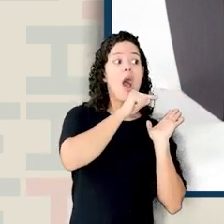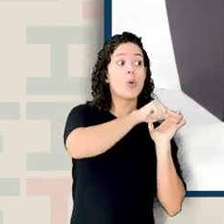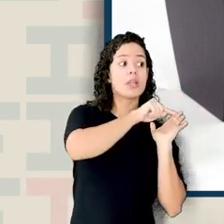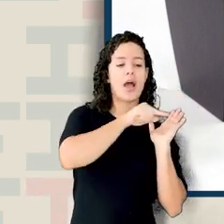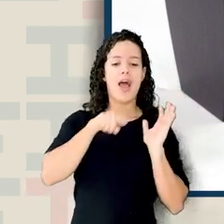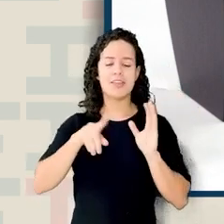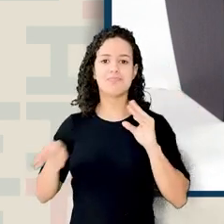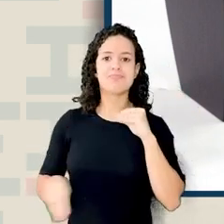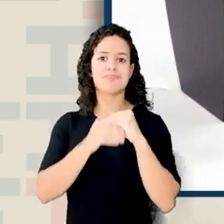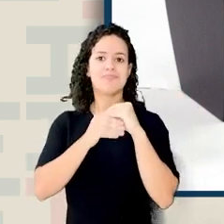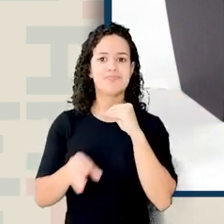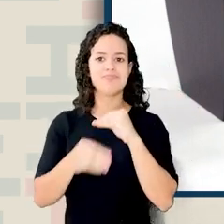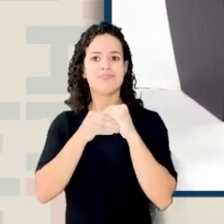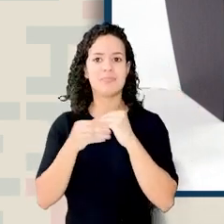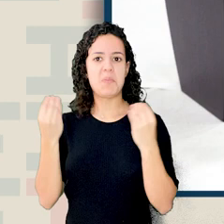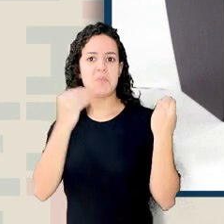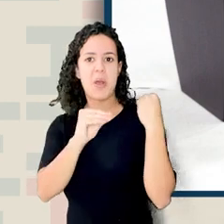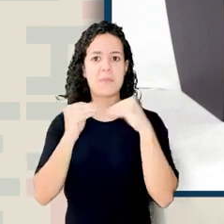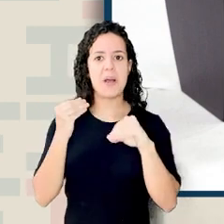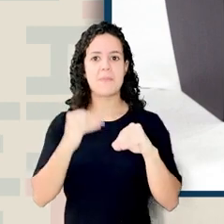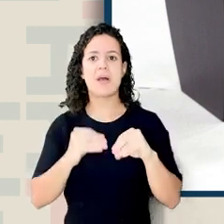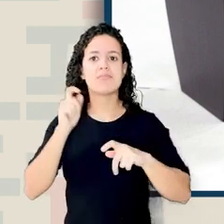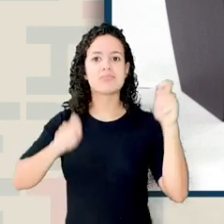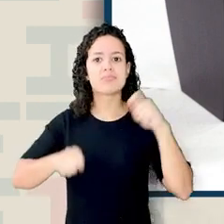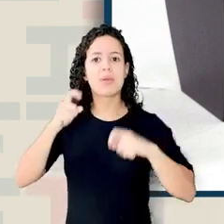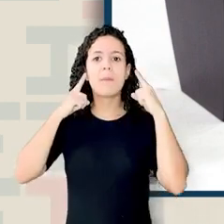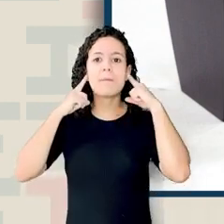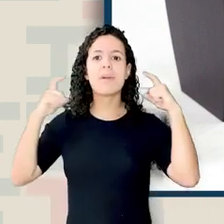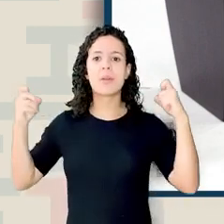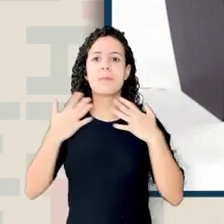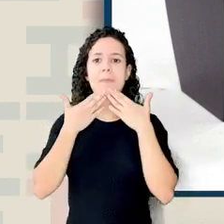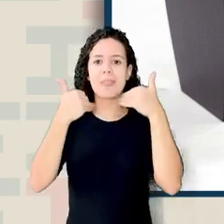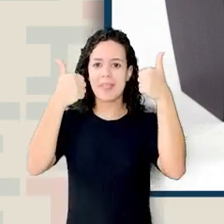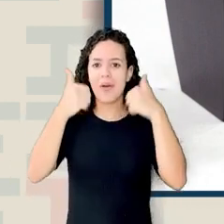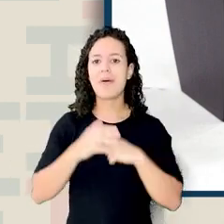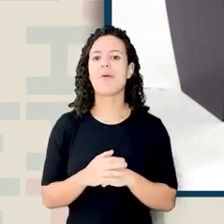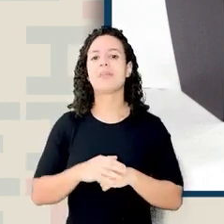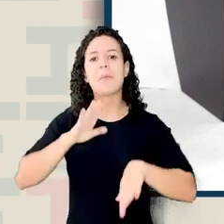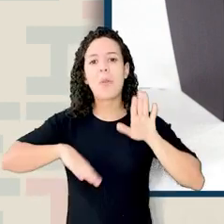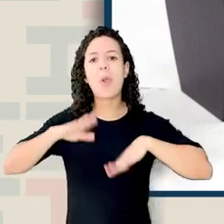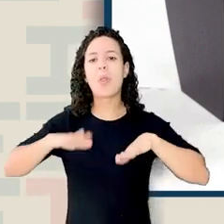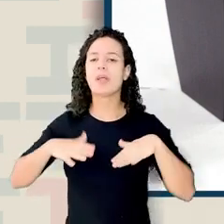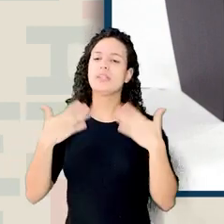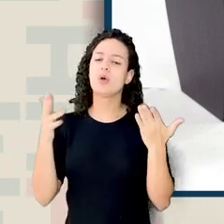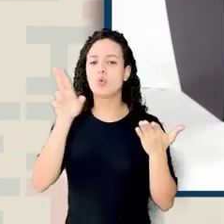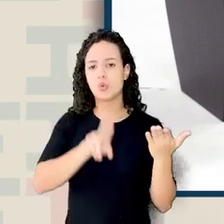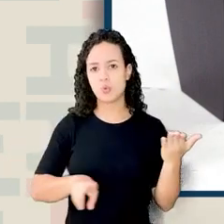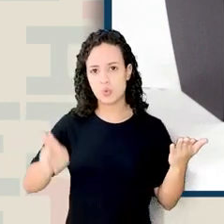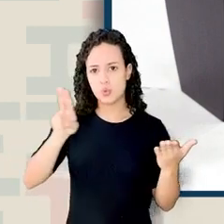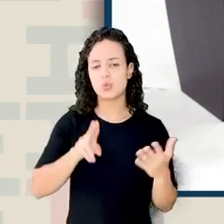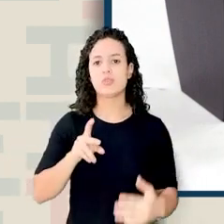na sustentação da sonoridade do batuque. Então, eu vou trabalhar bastante com as